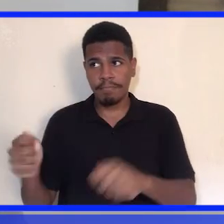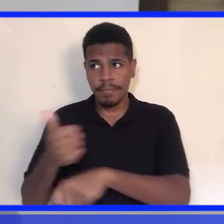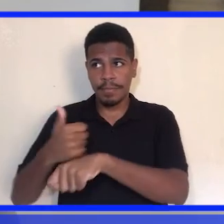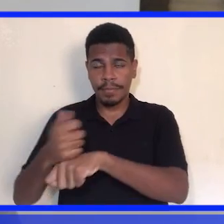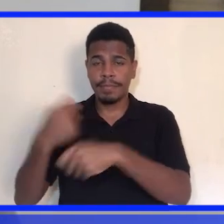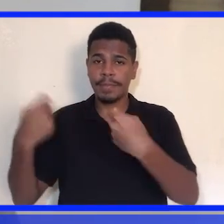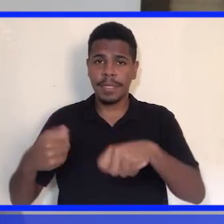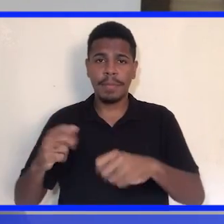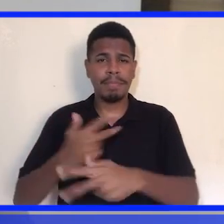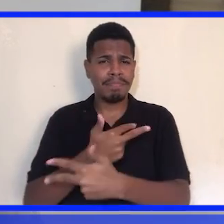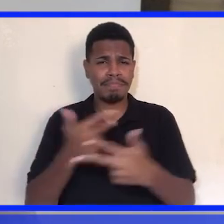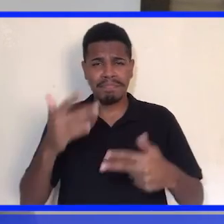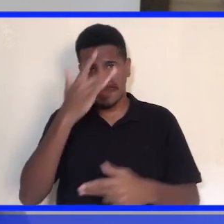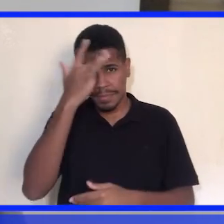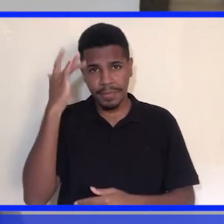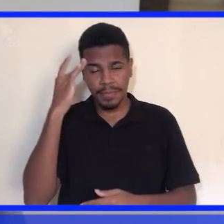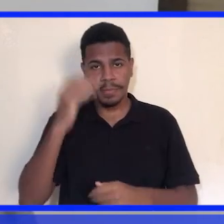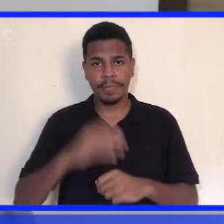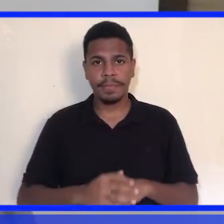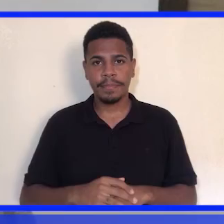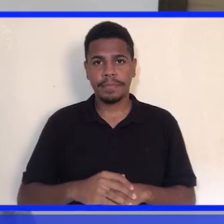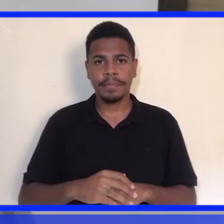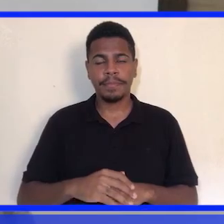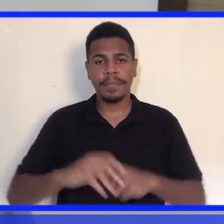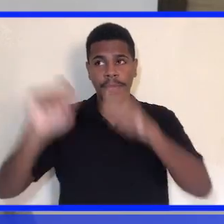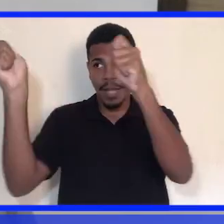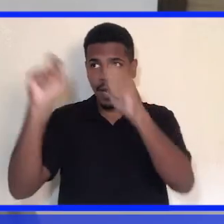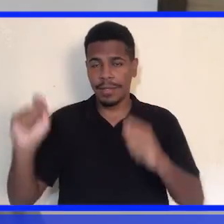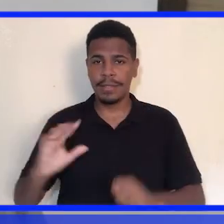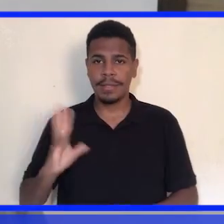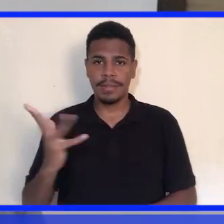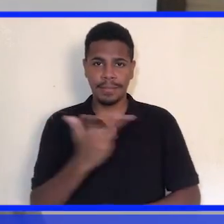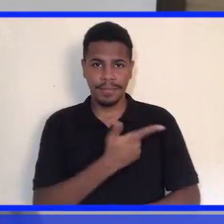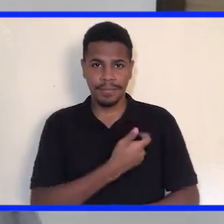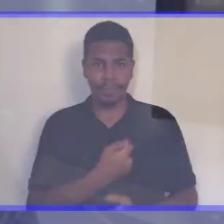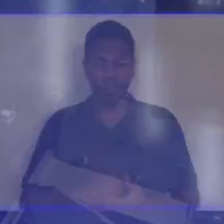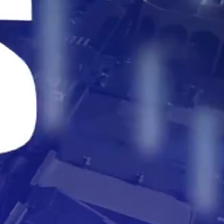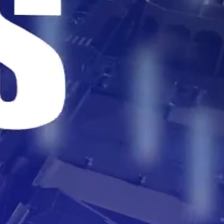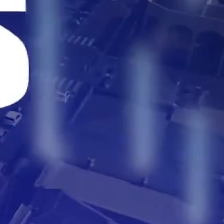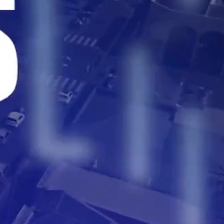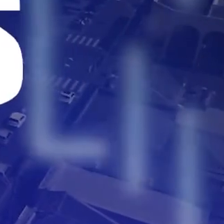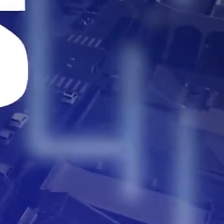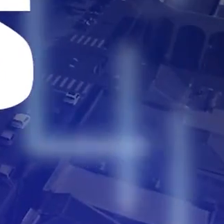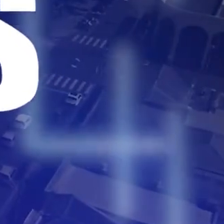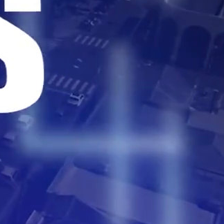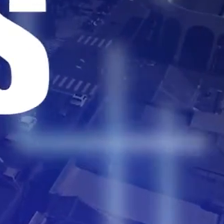os artistas precisam, mas mais gente precisa. A arte salva.